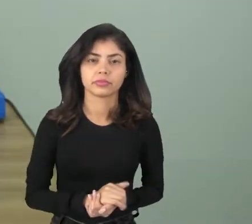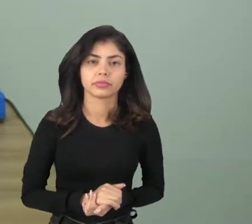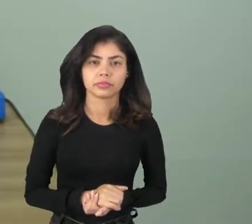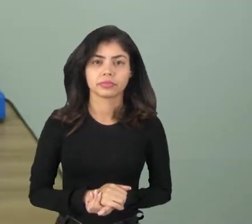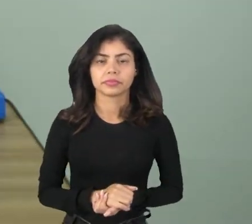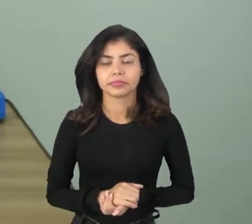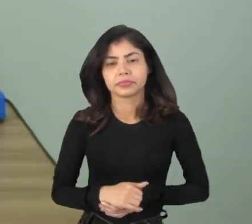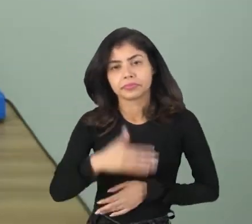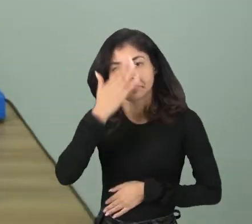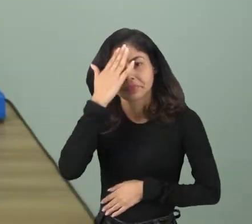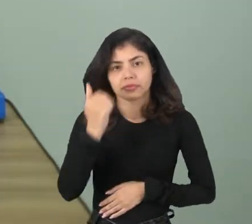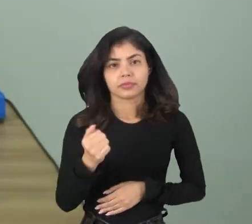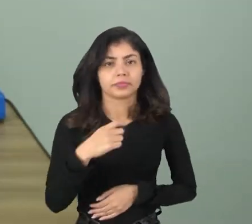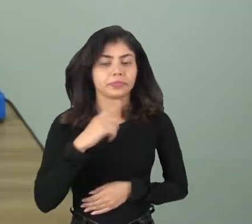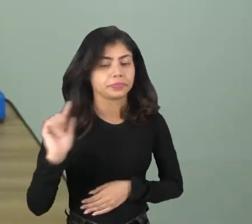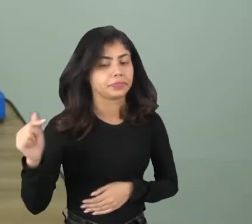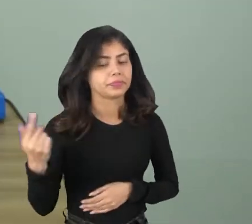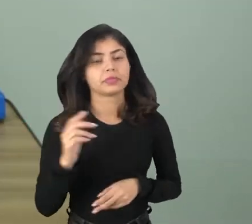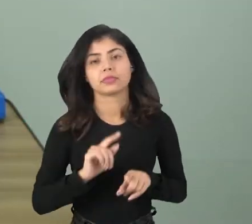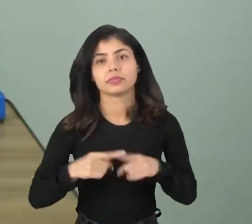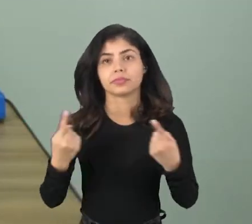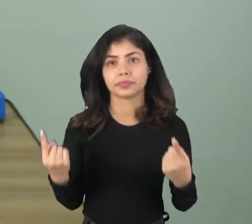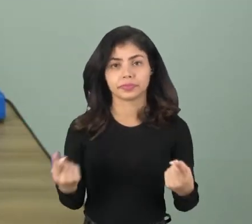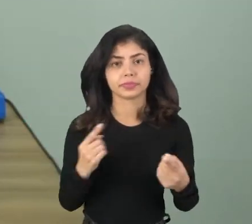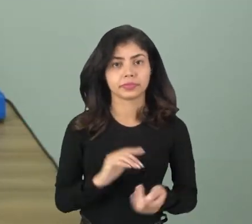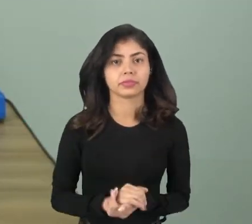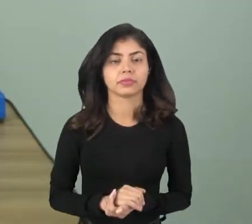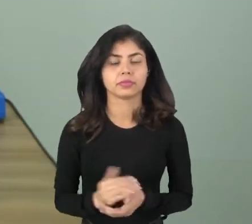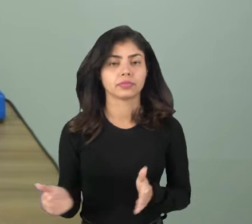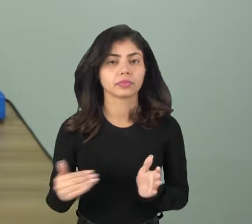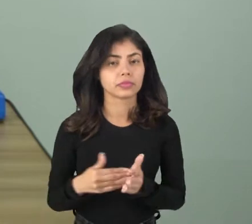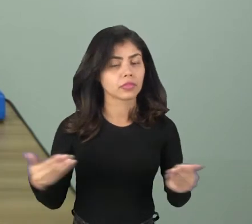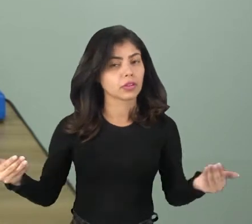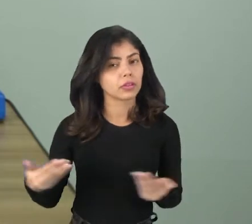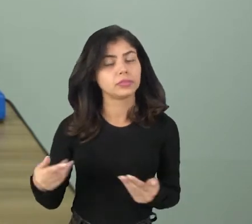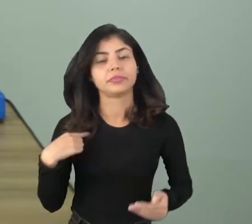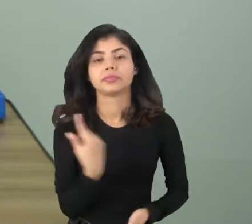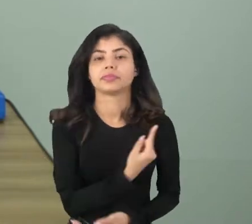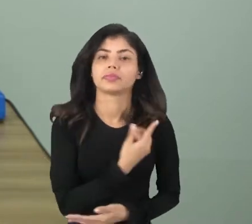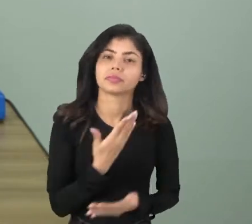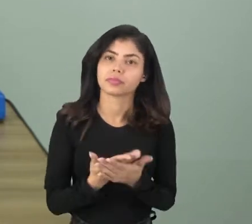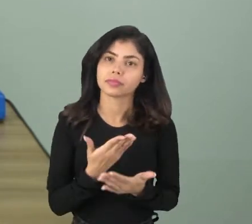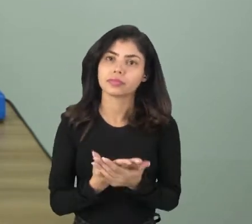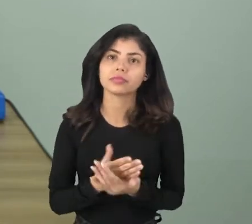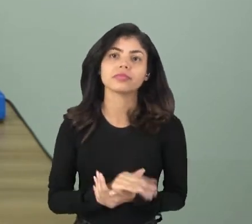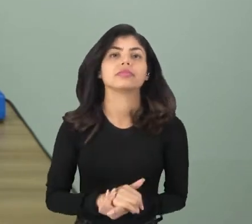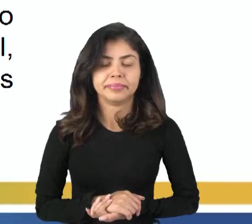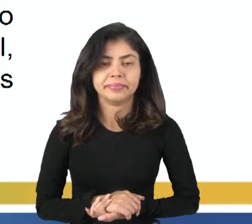né? Que nós sabemos que existem outras, mas, né, até aqui nós vamos estudar.